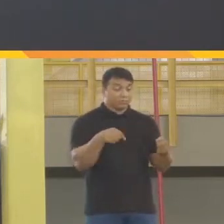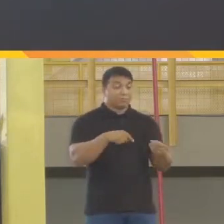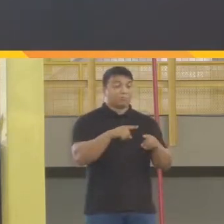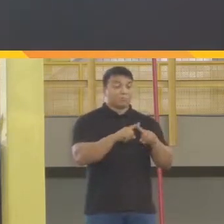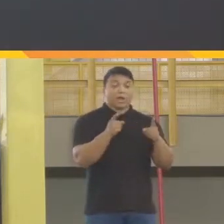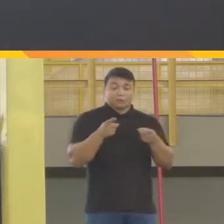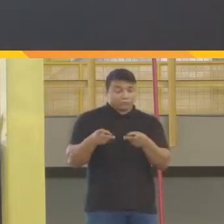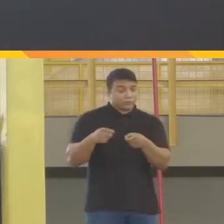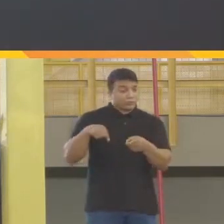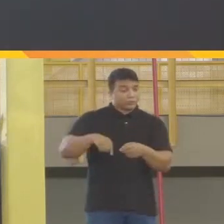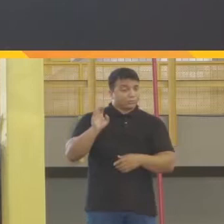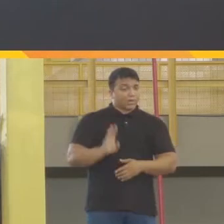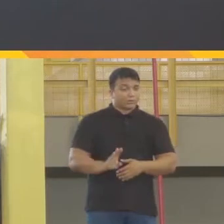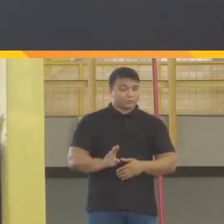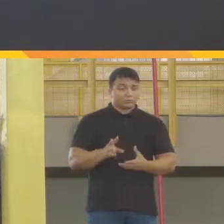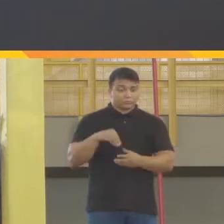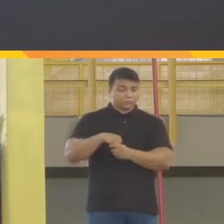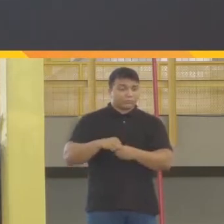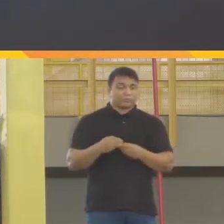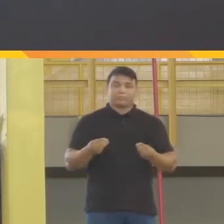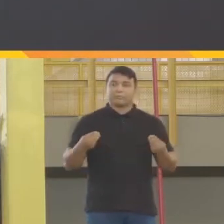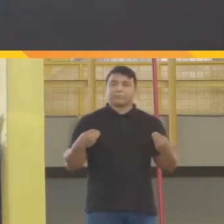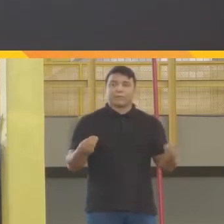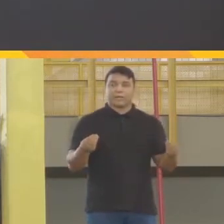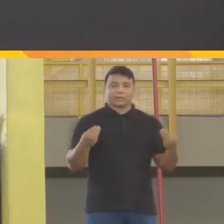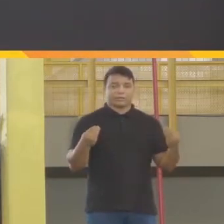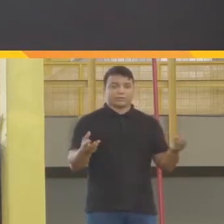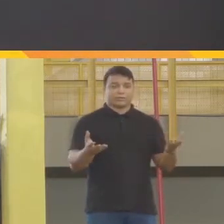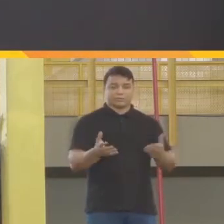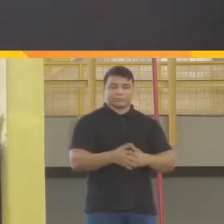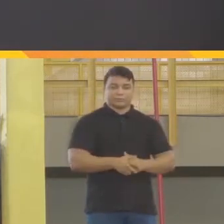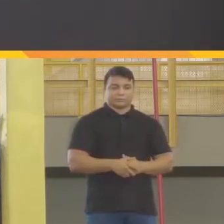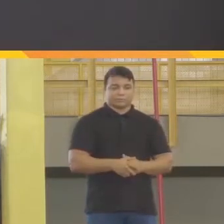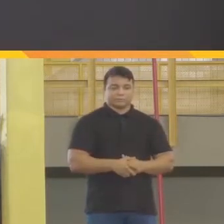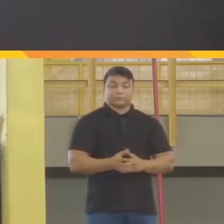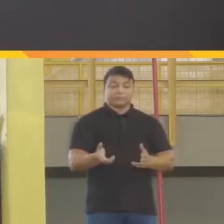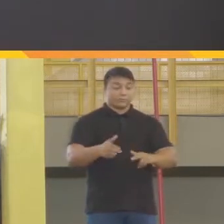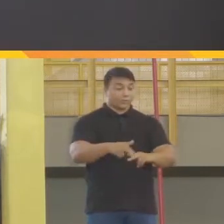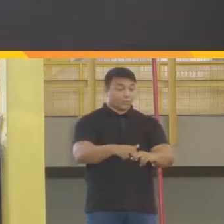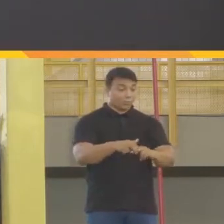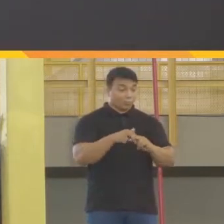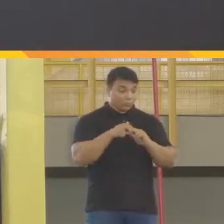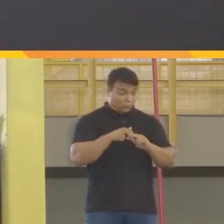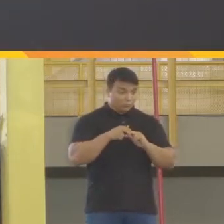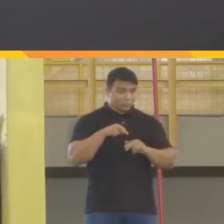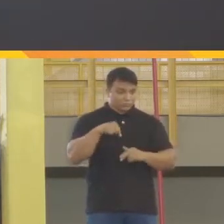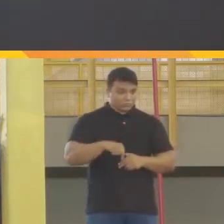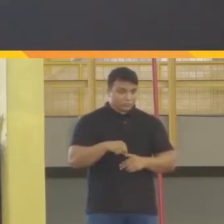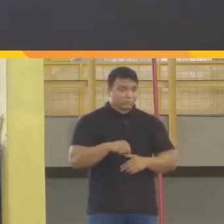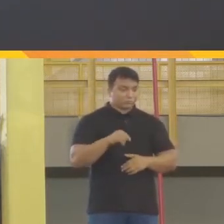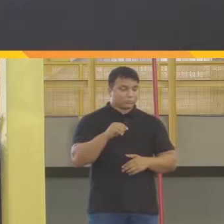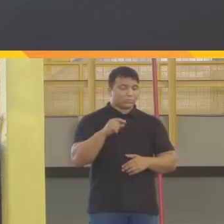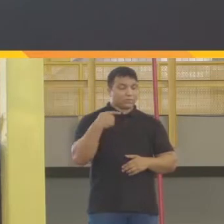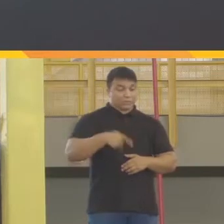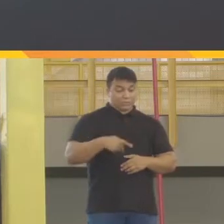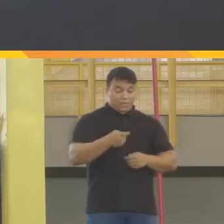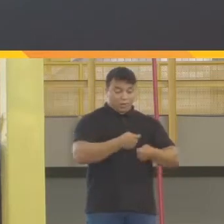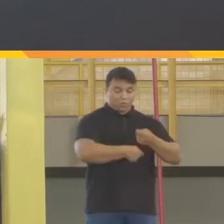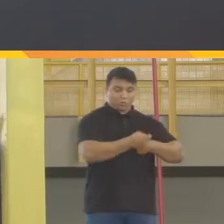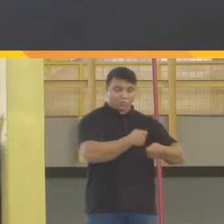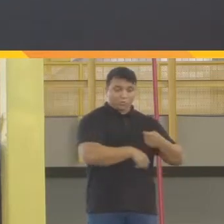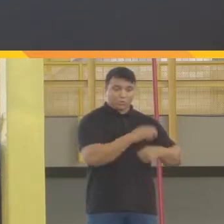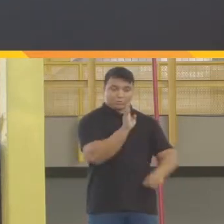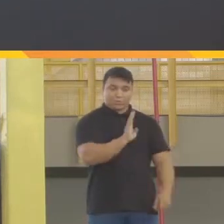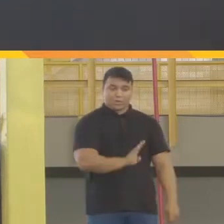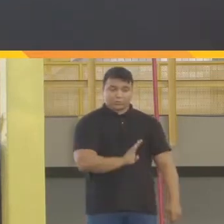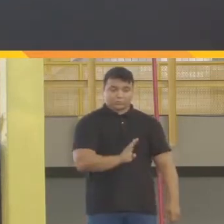Esqui de neve, meu irmão. Os caras vendiam para a gente. É por isso que a nossa economia, escute o que o tio vai dizer